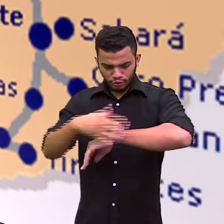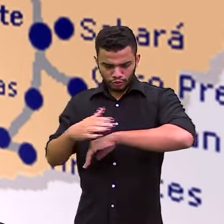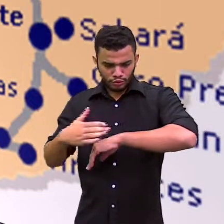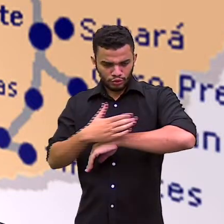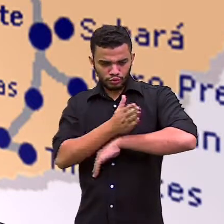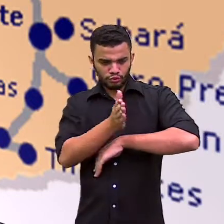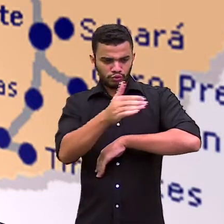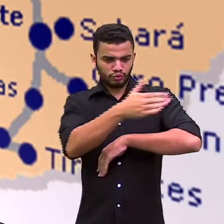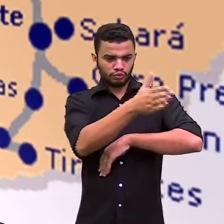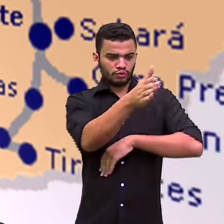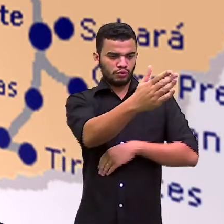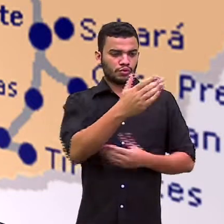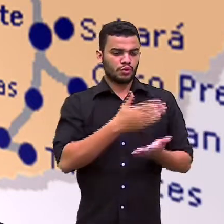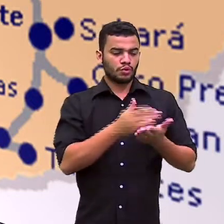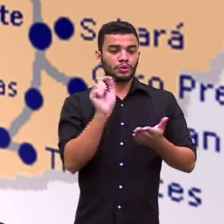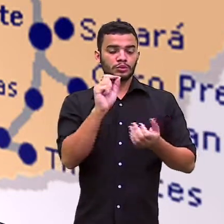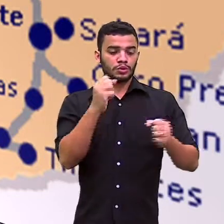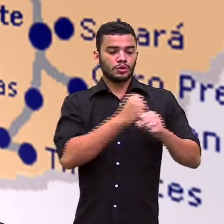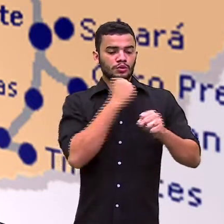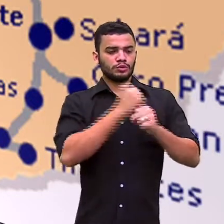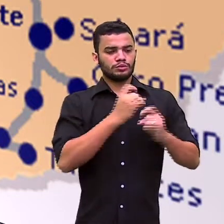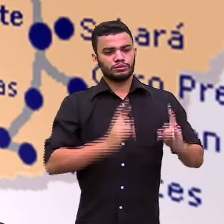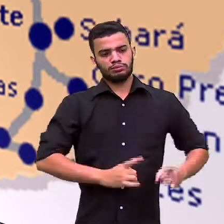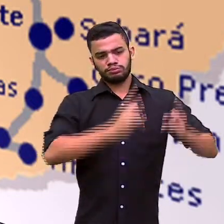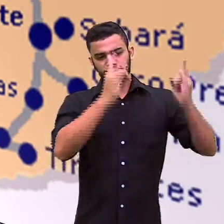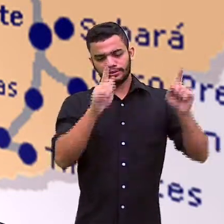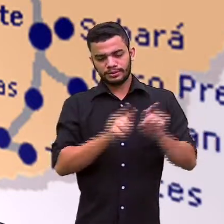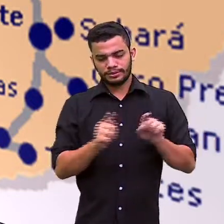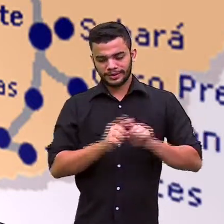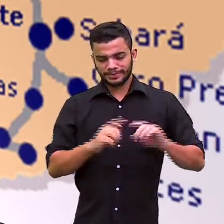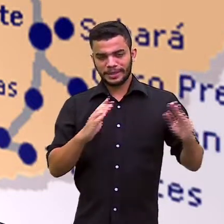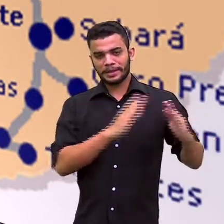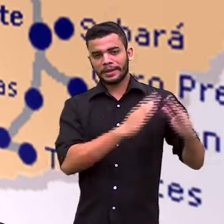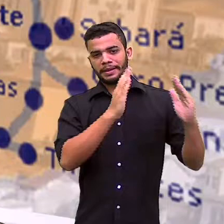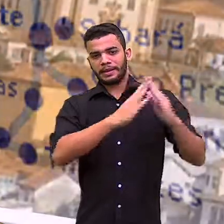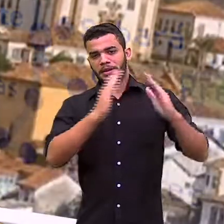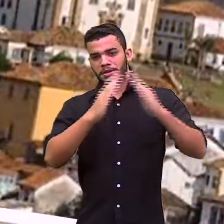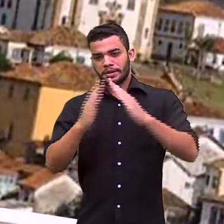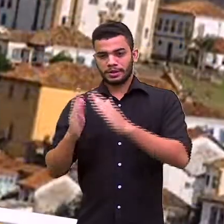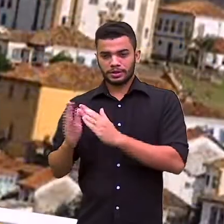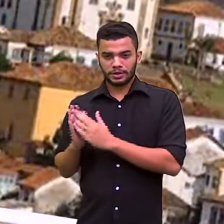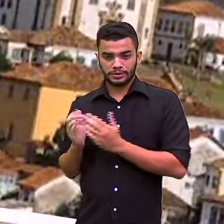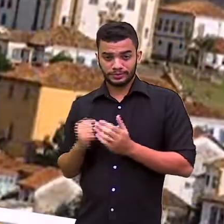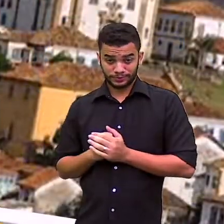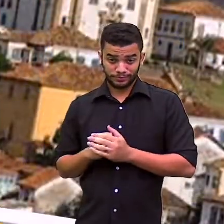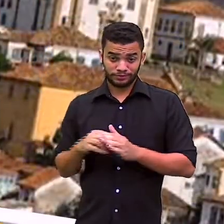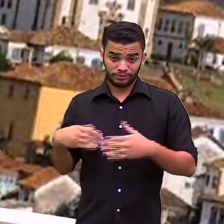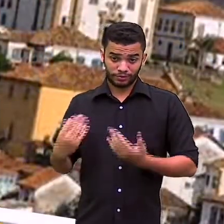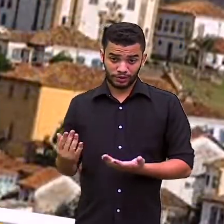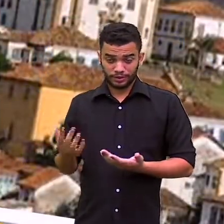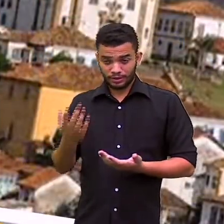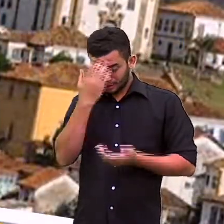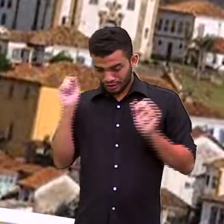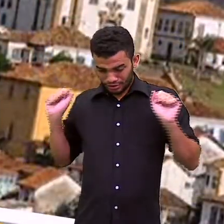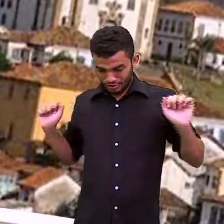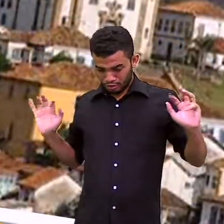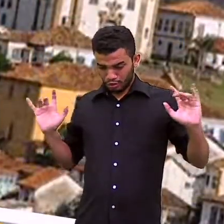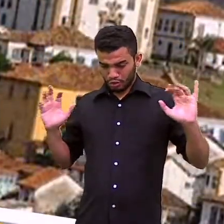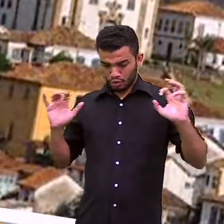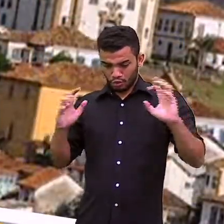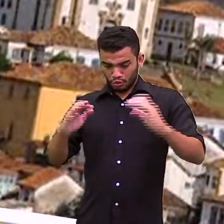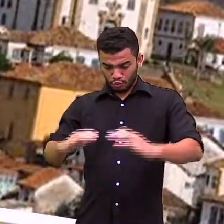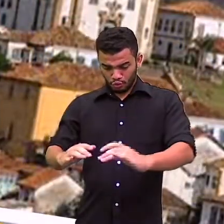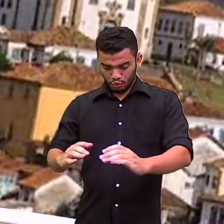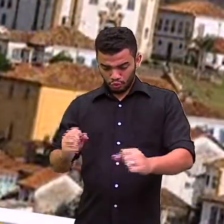as edificações. Com isso, a ocupação em ritmo acelerado das vilas, assim como